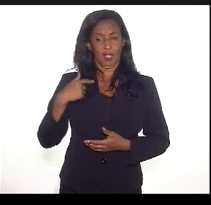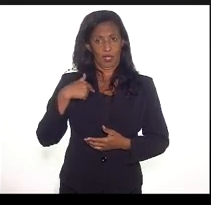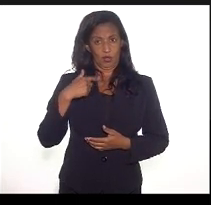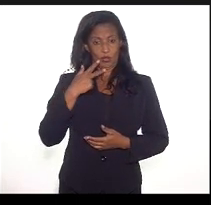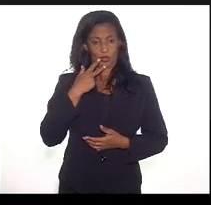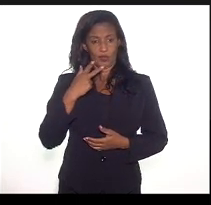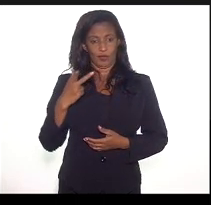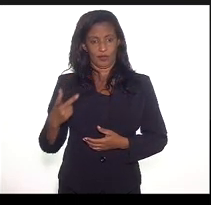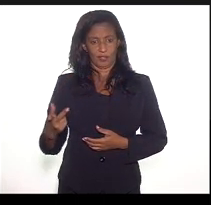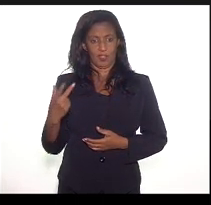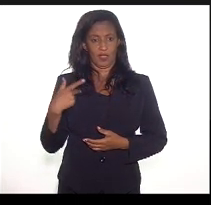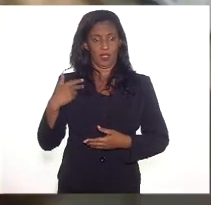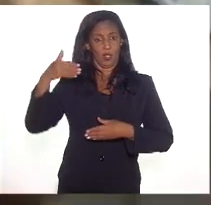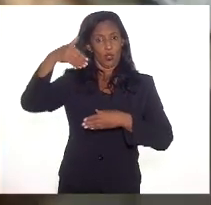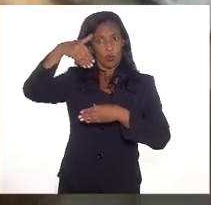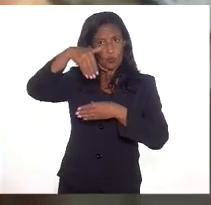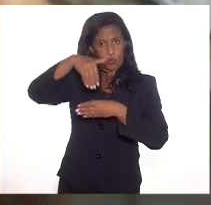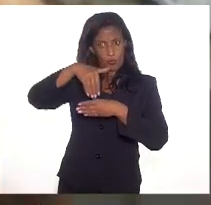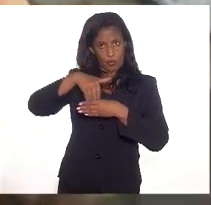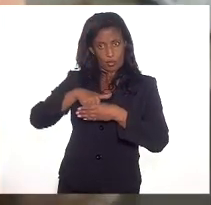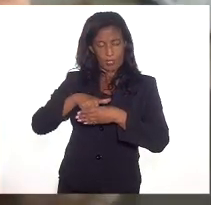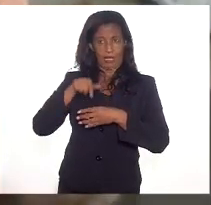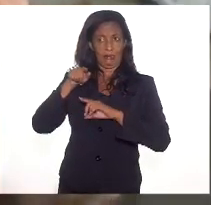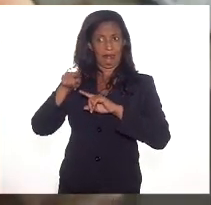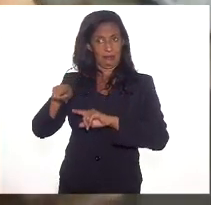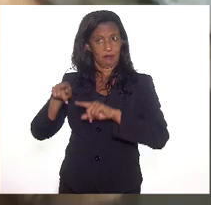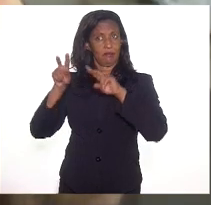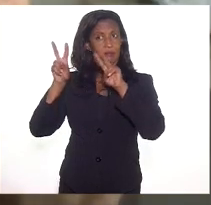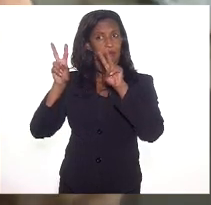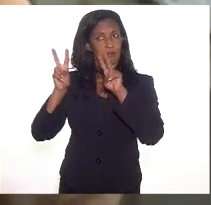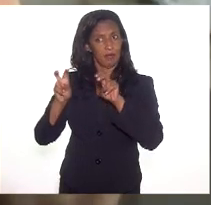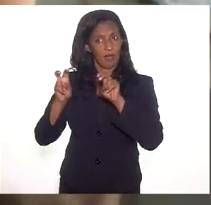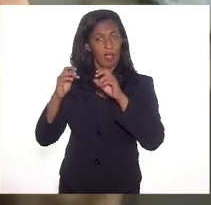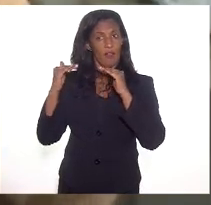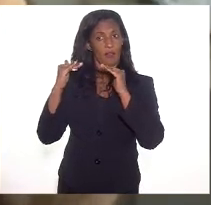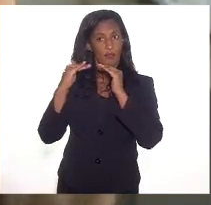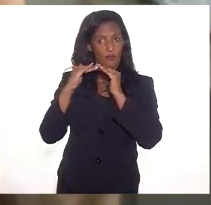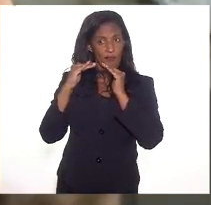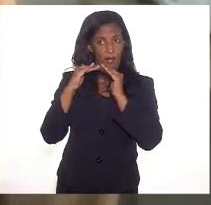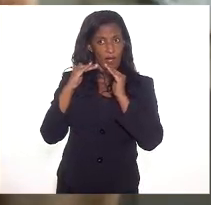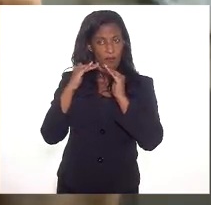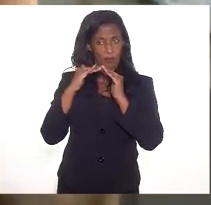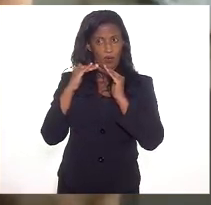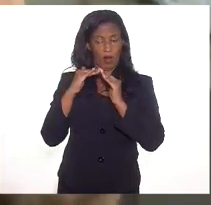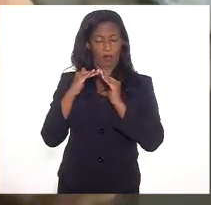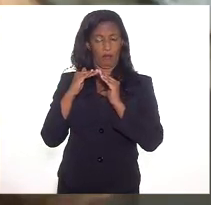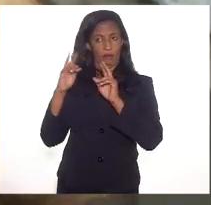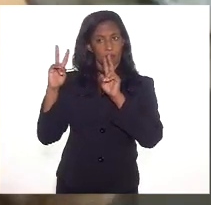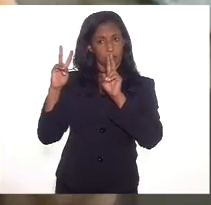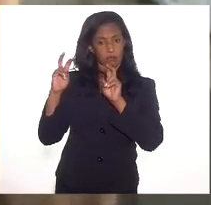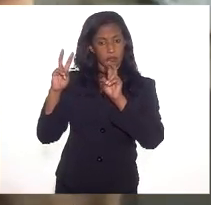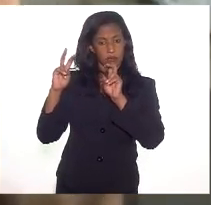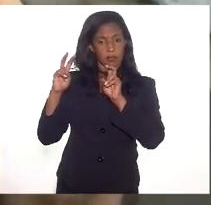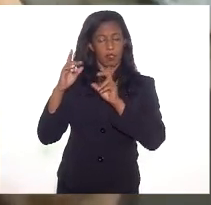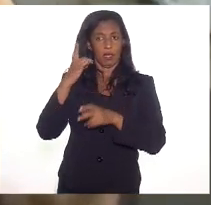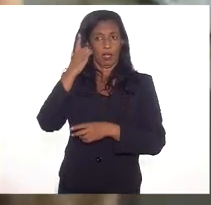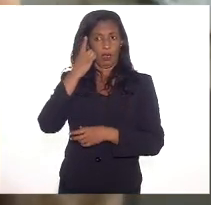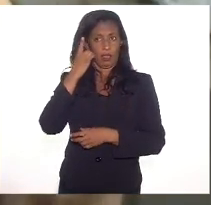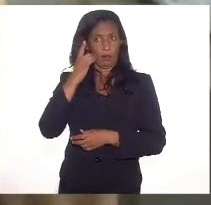registrando que eu votei, nesse caso específico, favorável ao destaque da